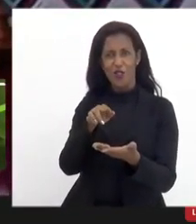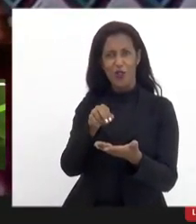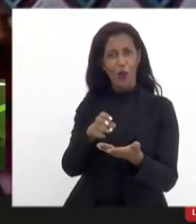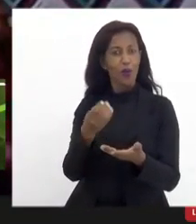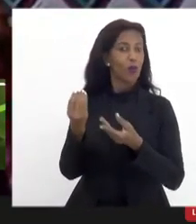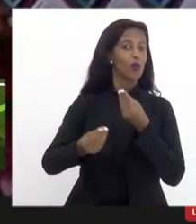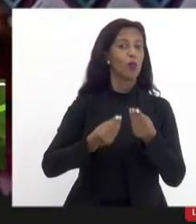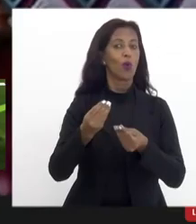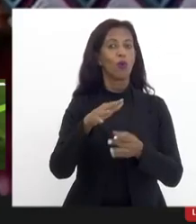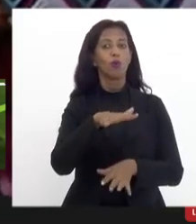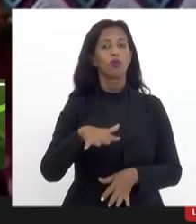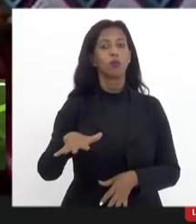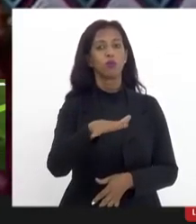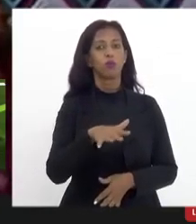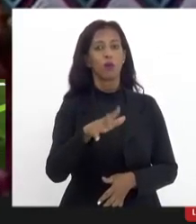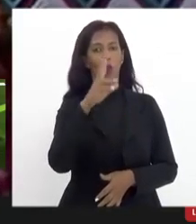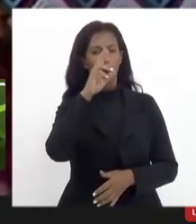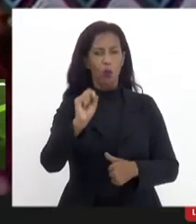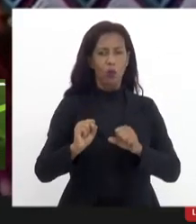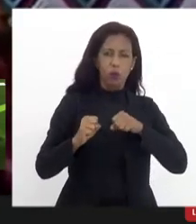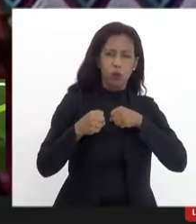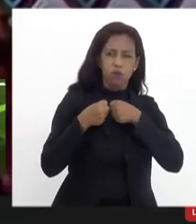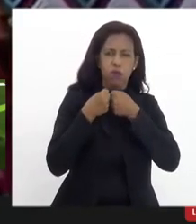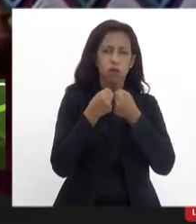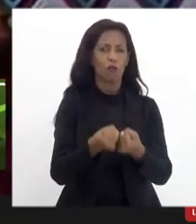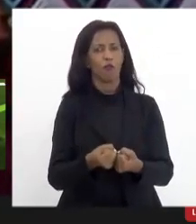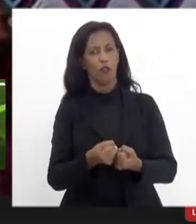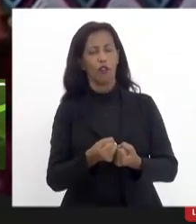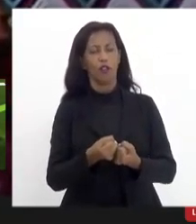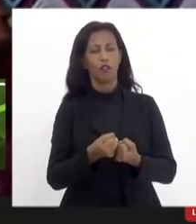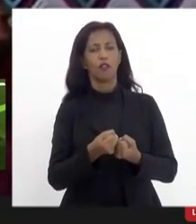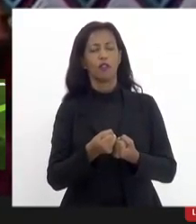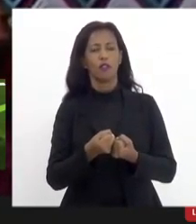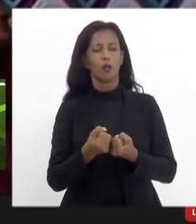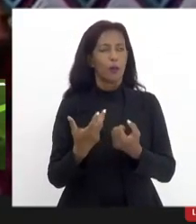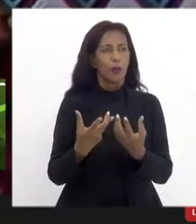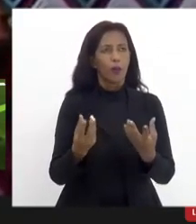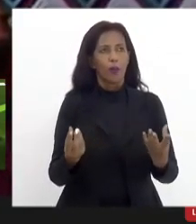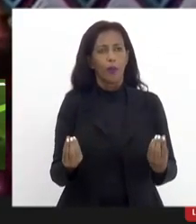como um espaço muito forte, muito potente, muito